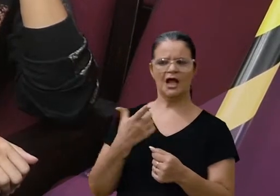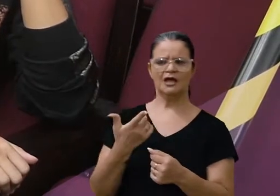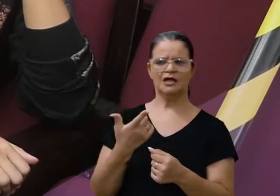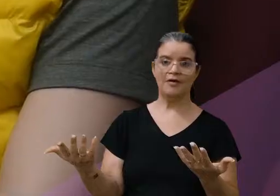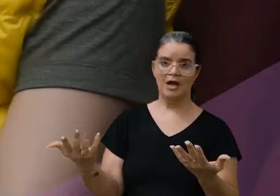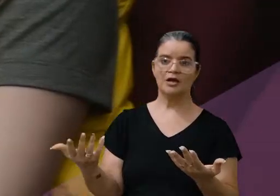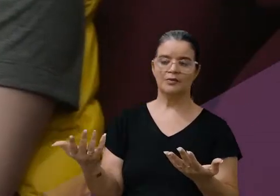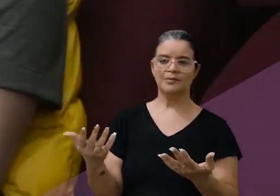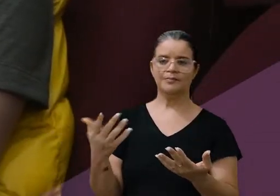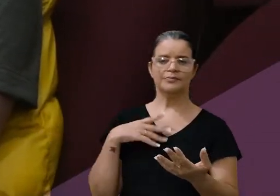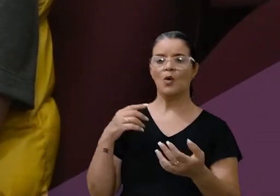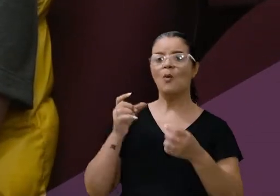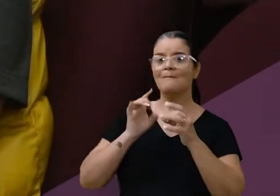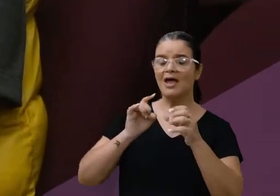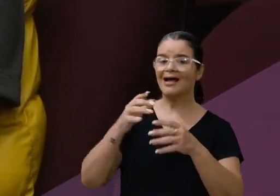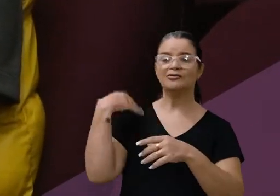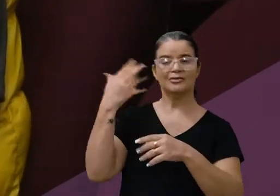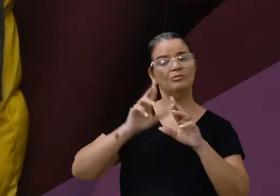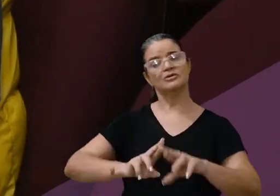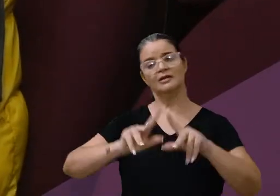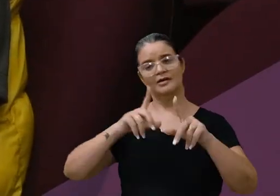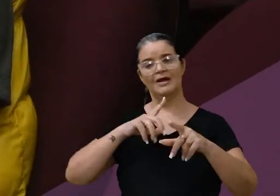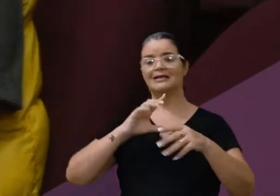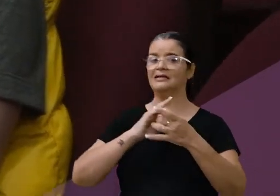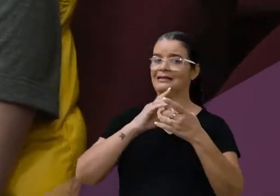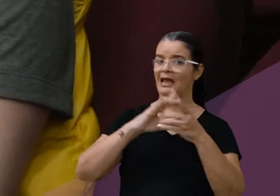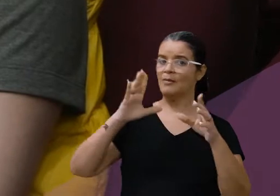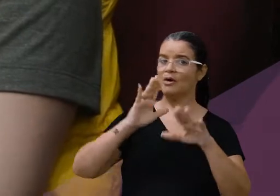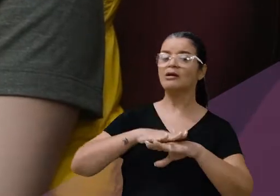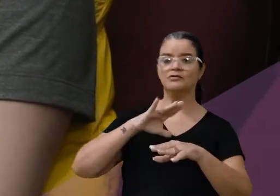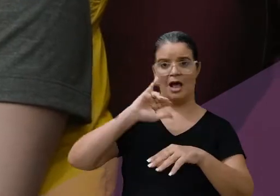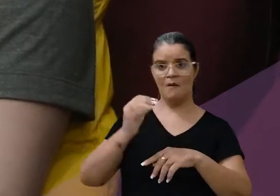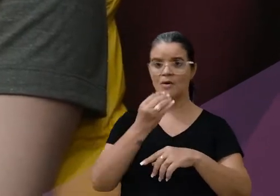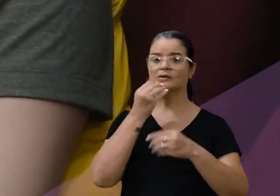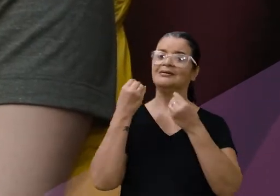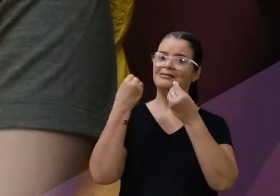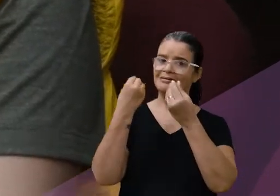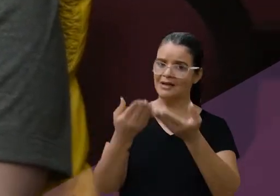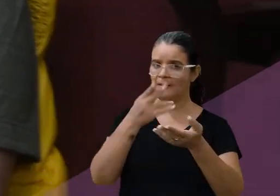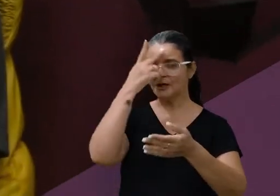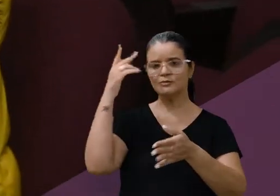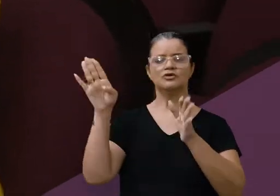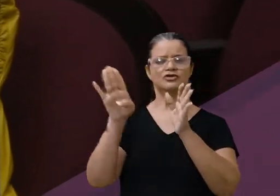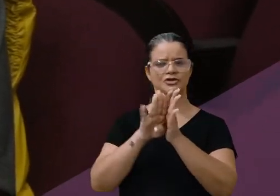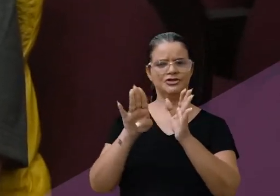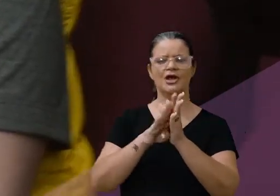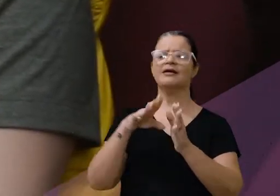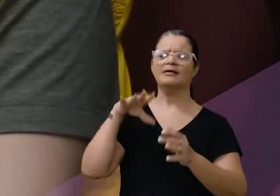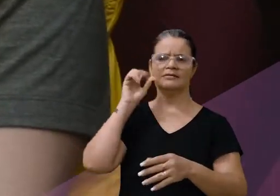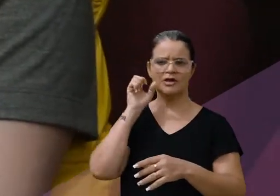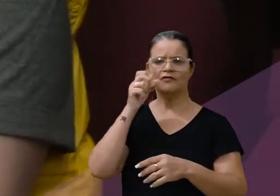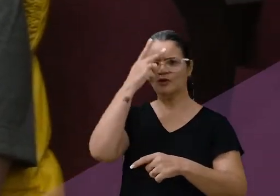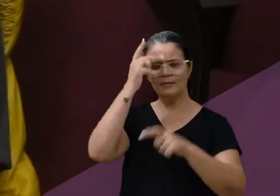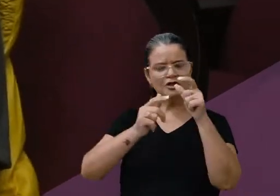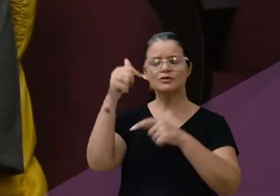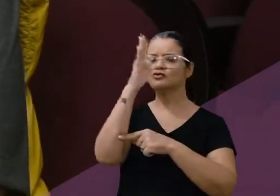a Lua Marte. Não, acho que a gente foi muito, realmente, é muito isso que Joyce falou mesmo, assim, de a gente ter os recursos